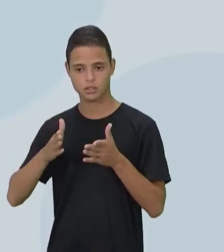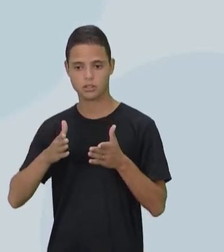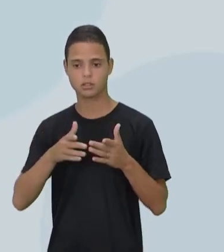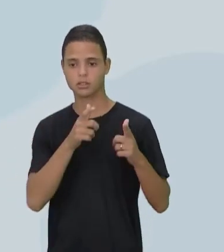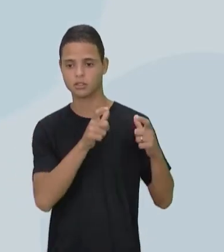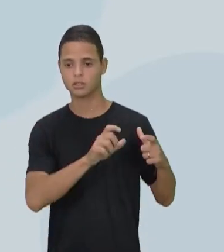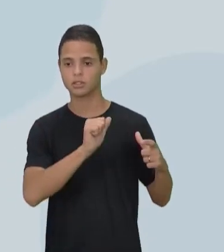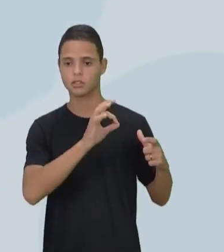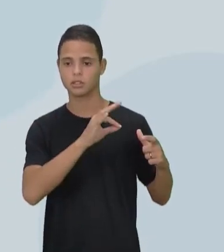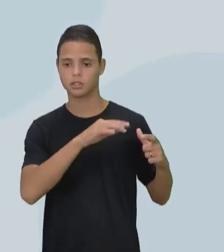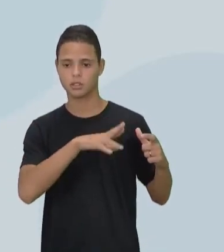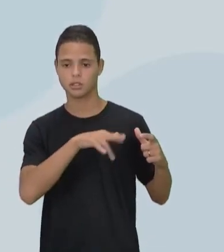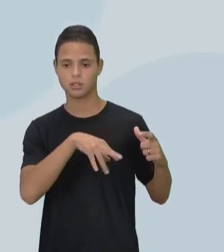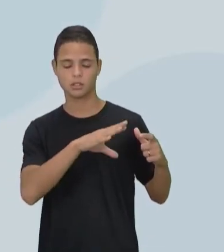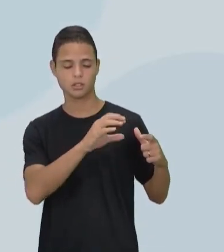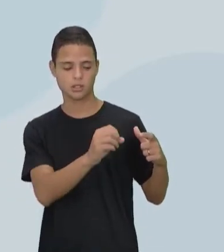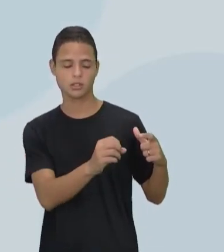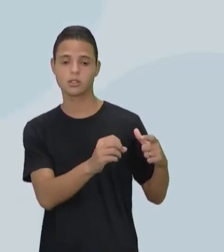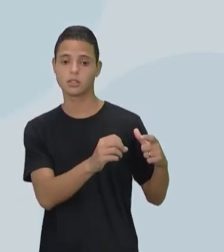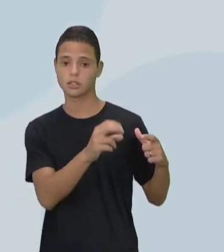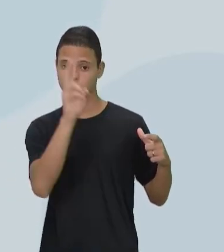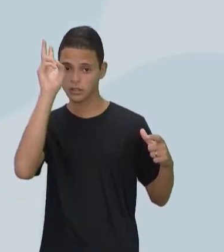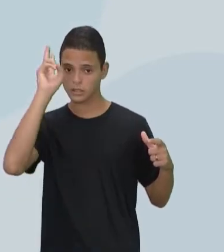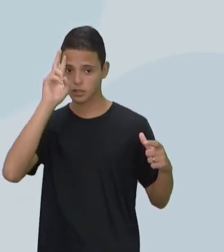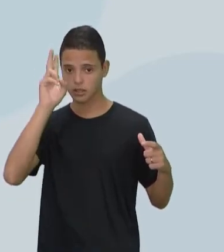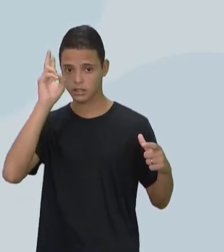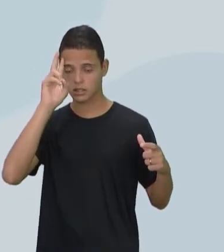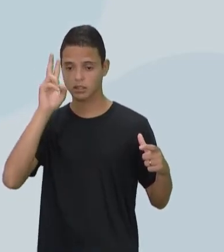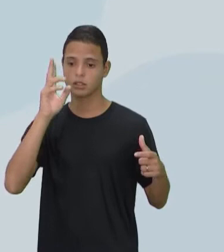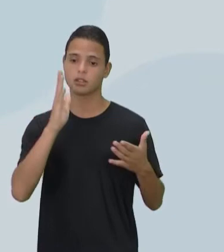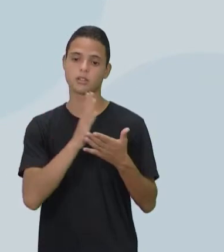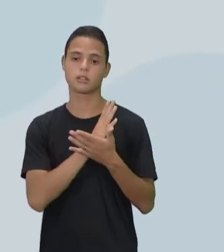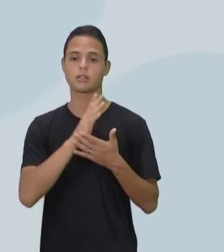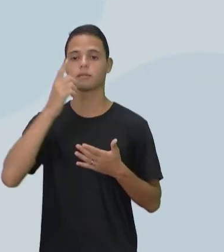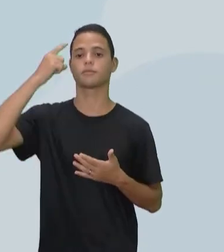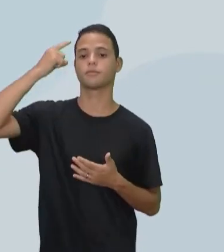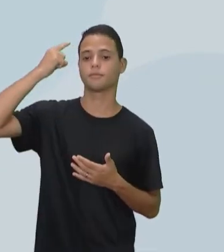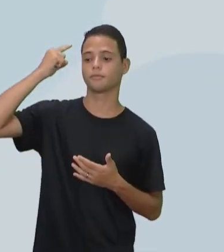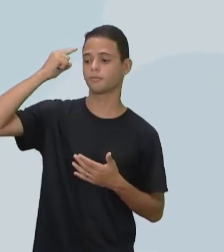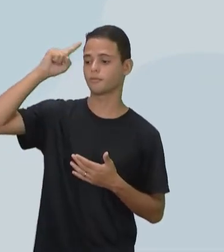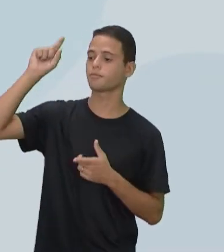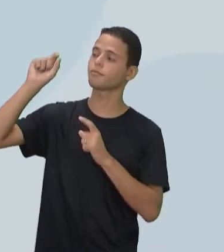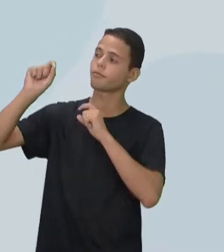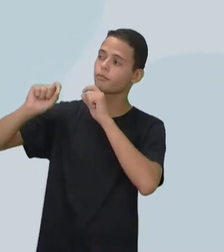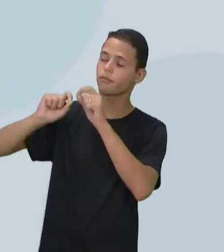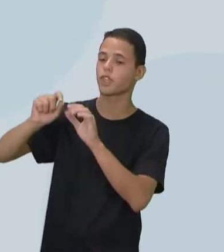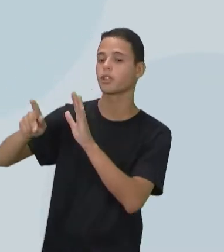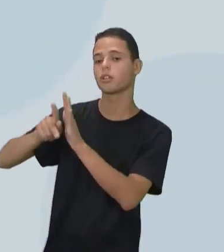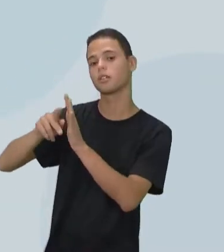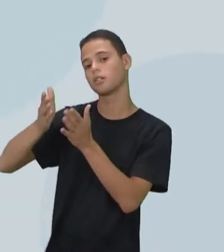como uma opção, né? E lembrando que uma das ideias desse itinerário é